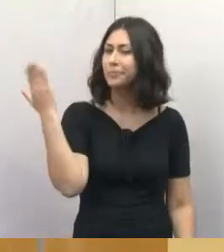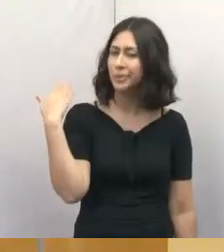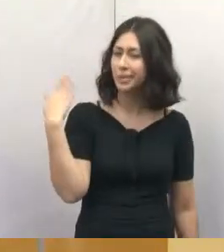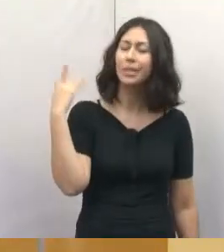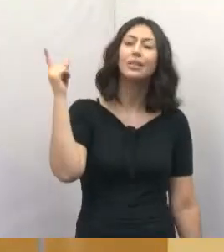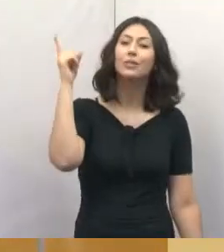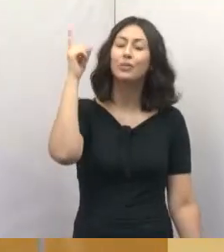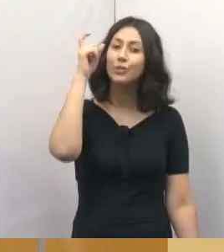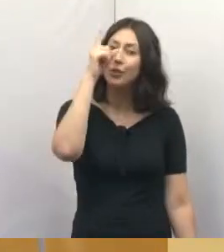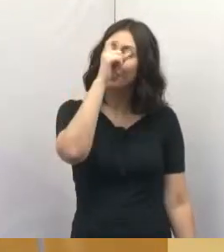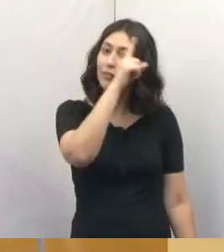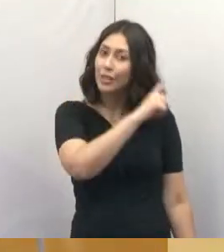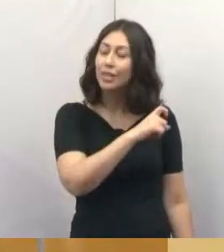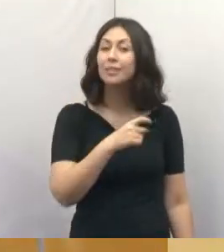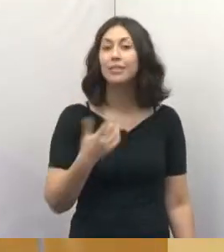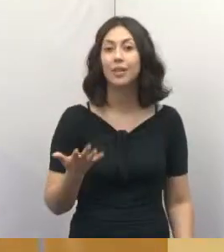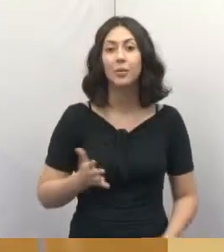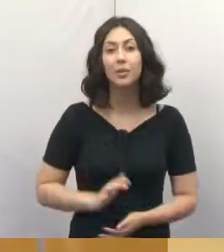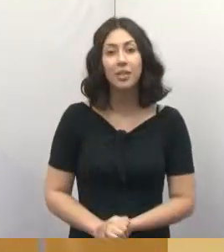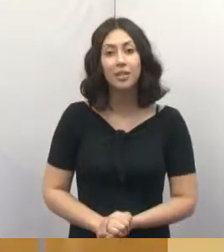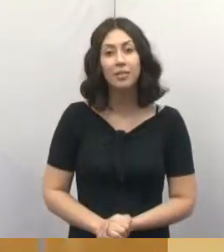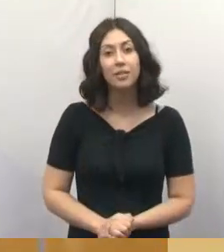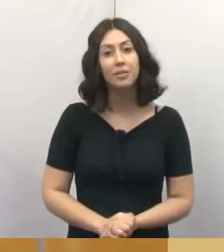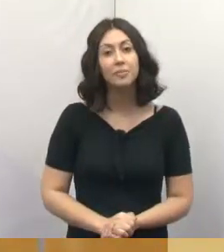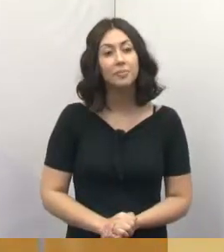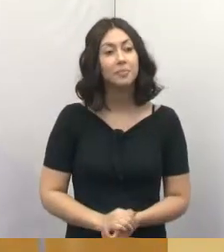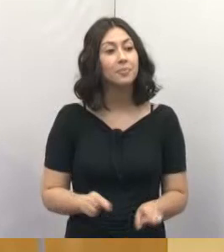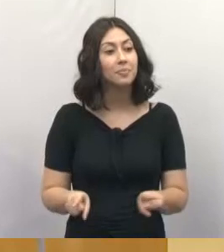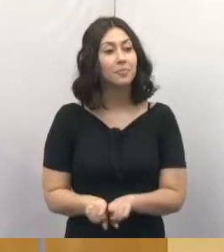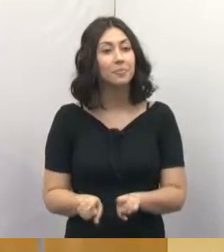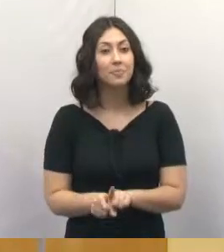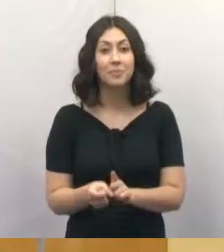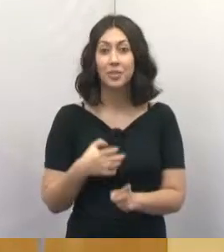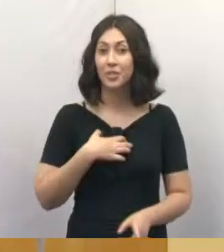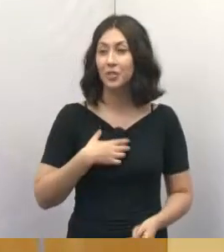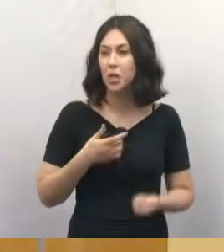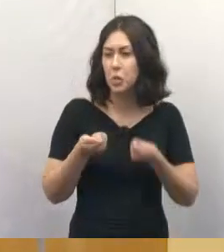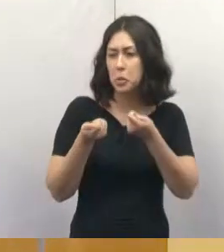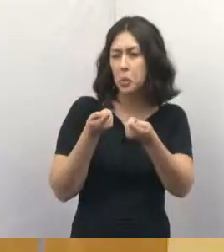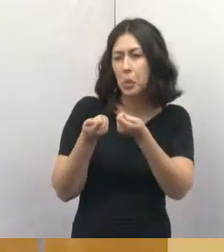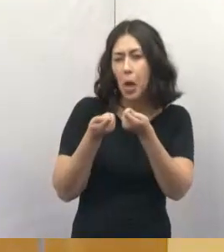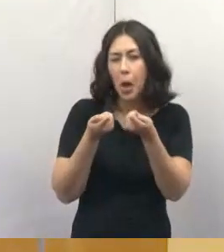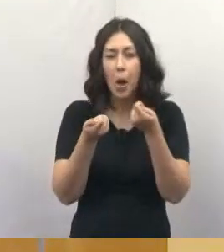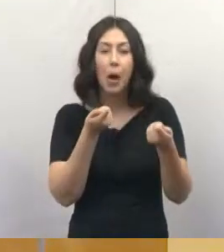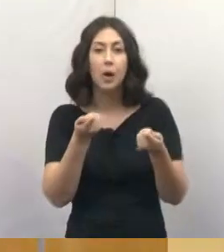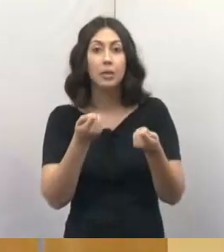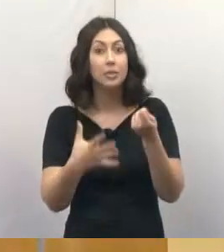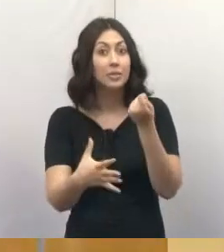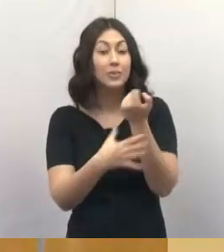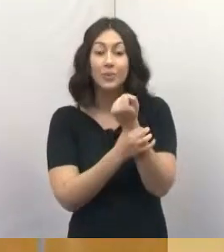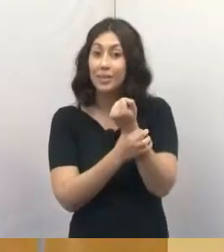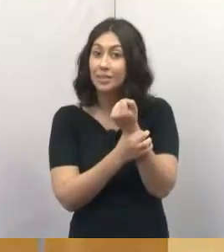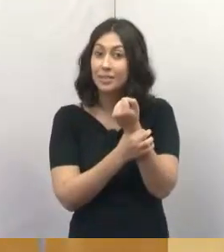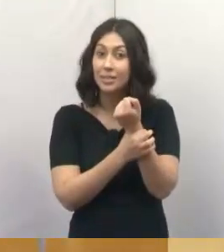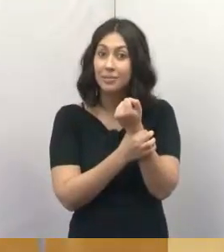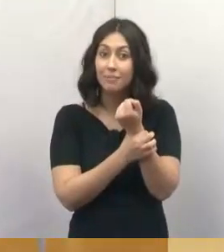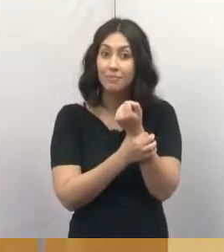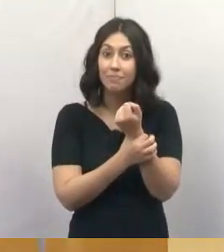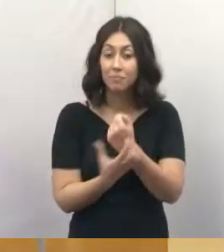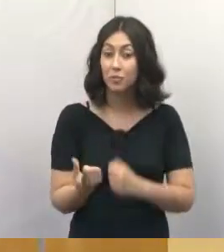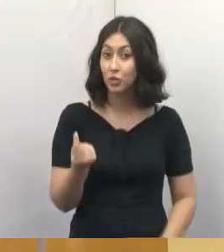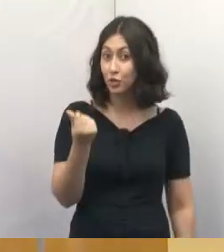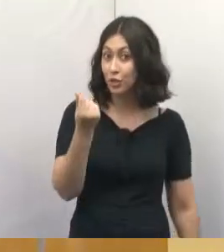hoje, não tinha também mecanismos de controle, de segurança financeira e